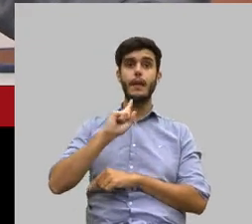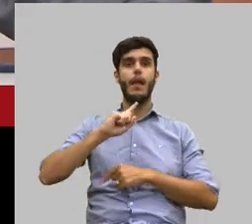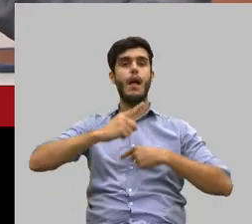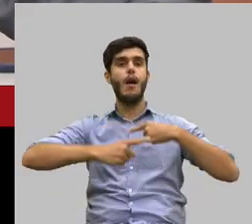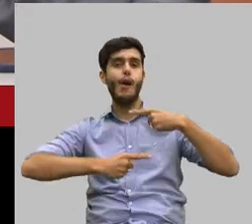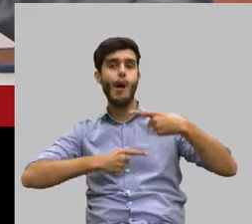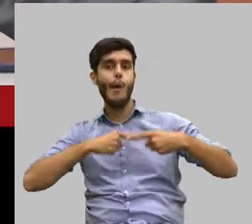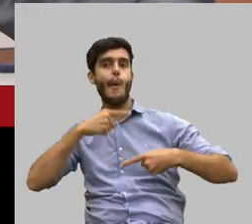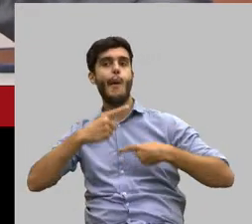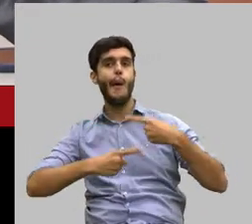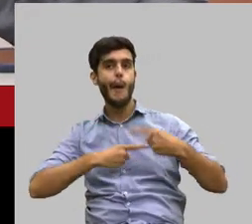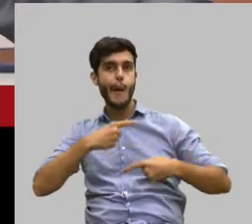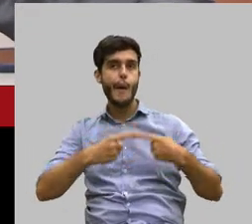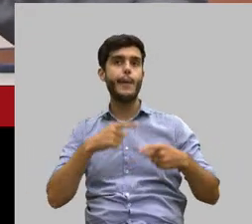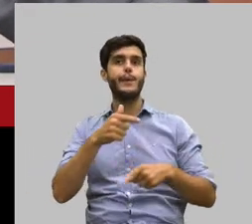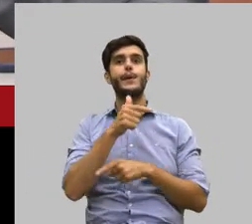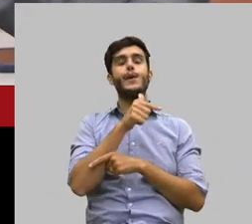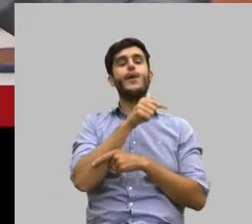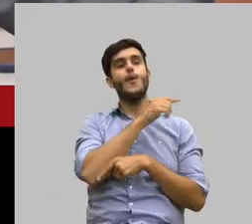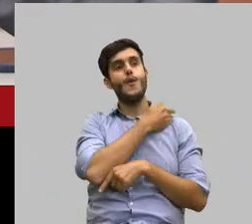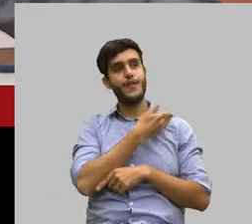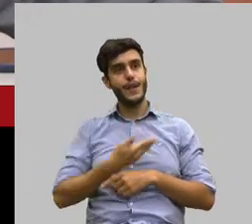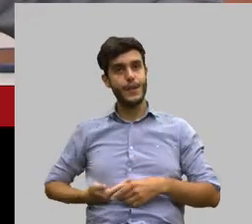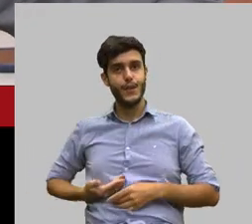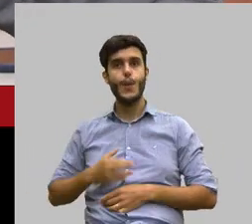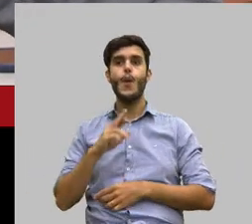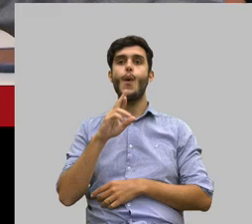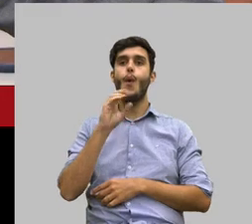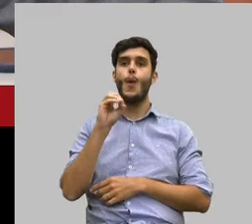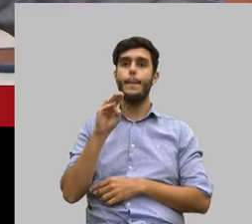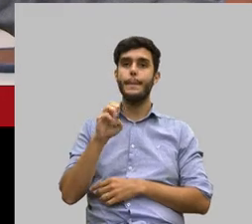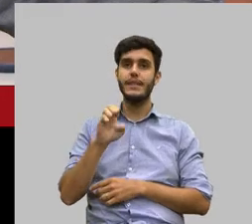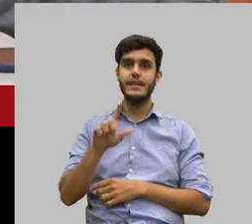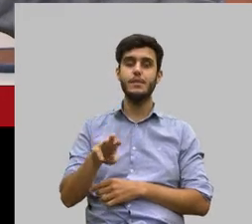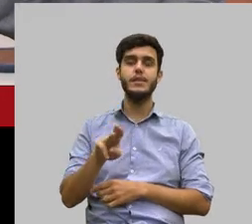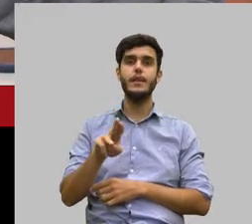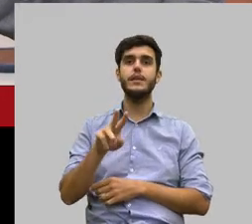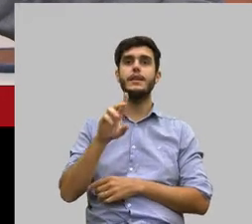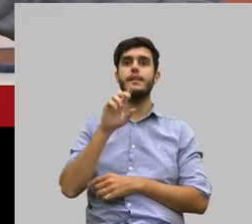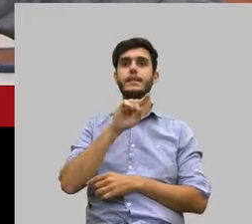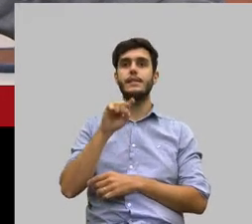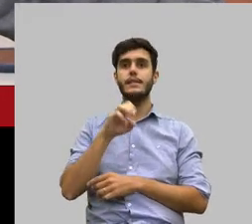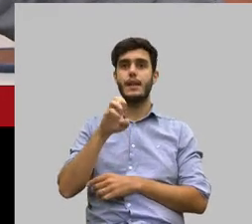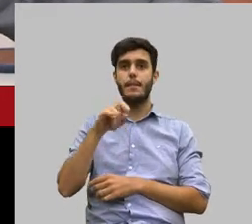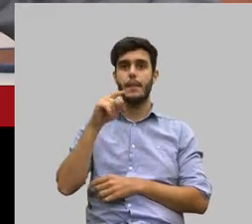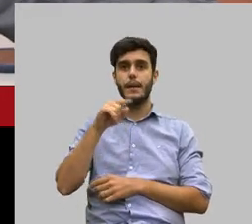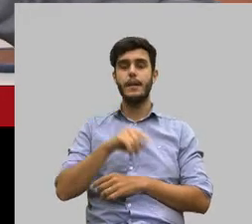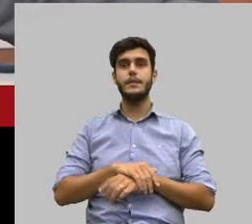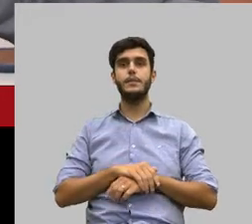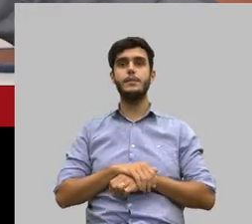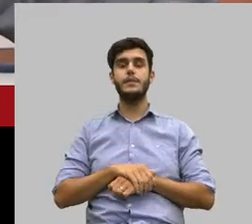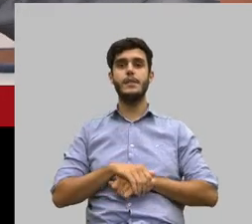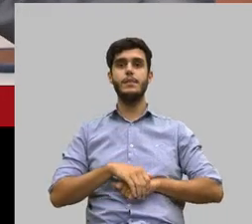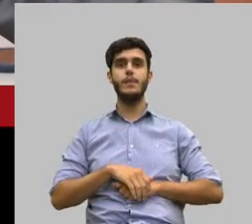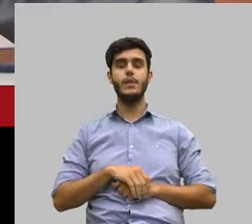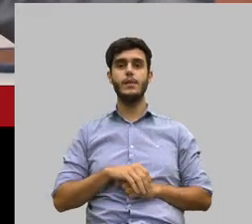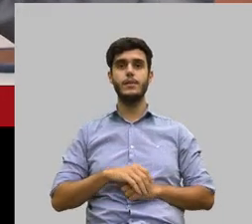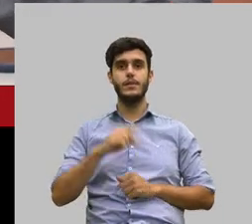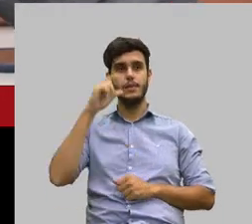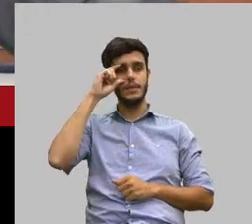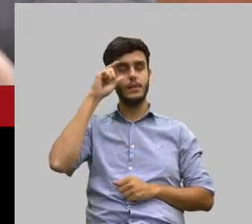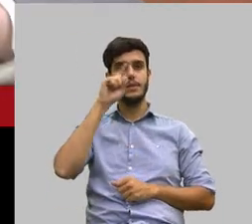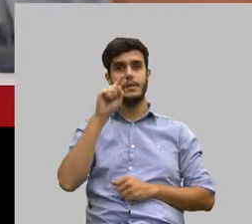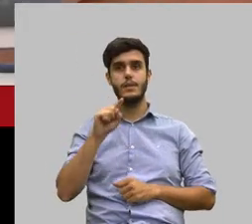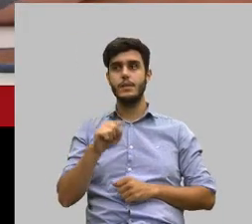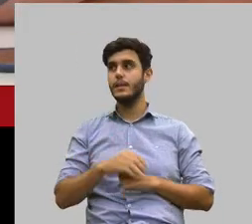bromados pelo Governador Romeu Zema Então nós vamos convocar a secretária de planejamento aqui nessa comissão